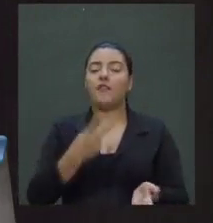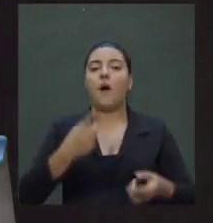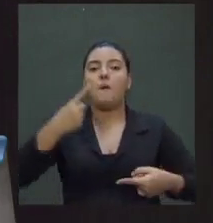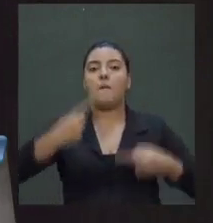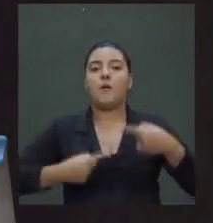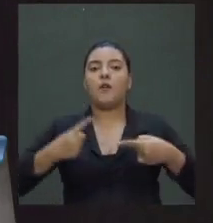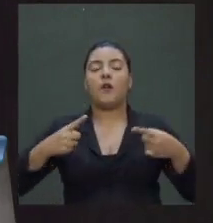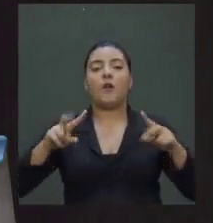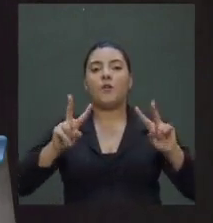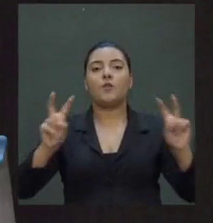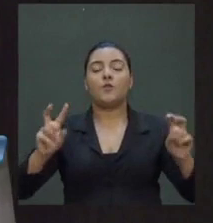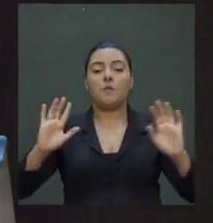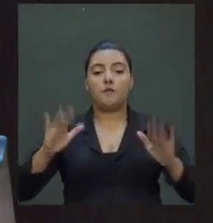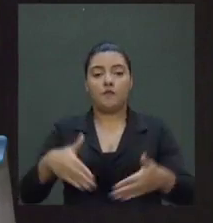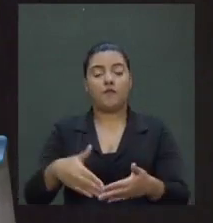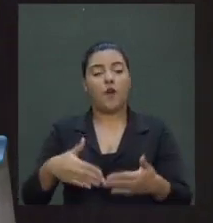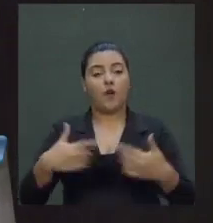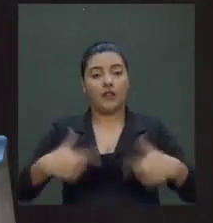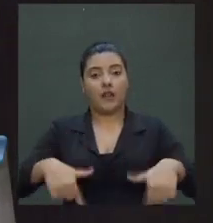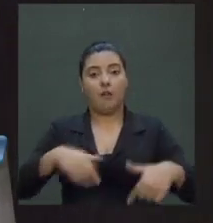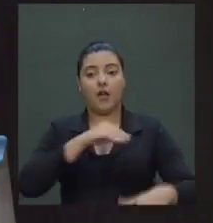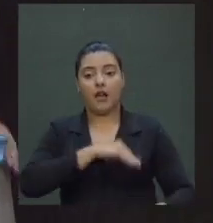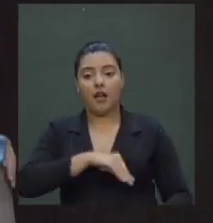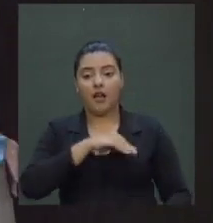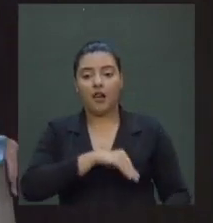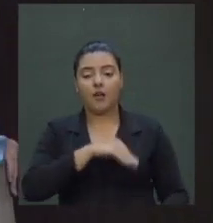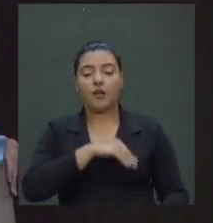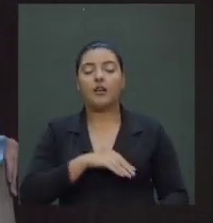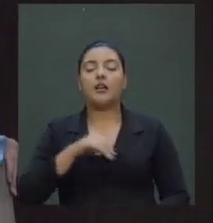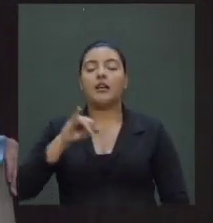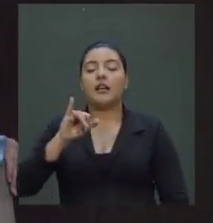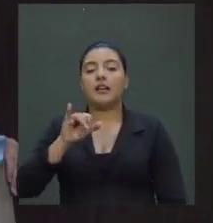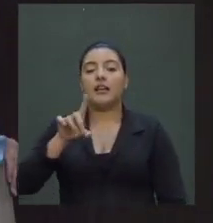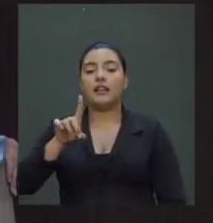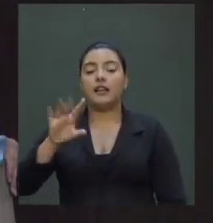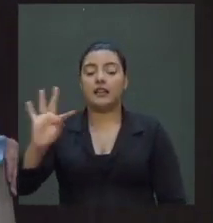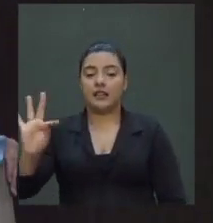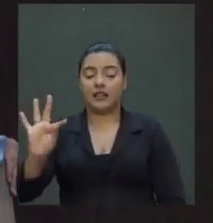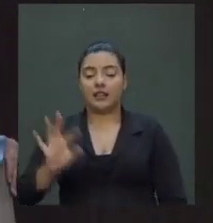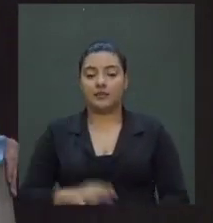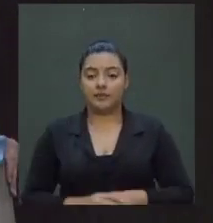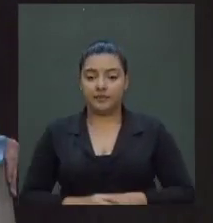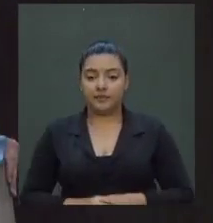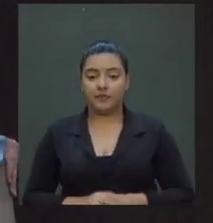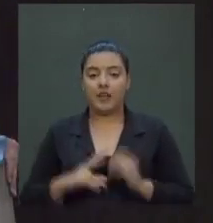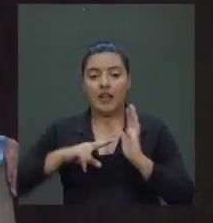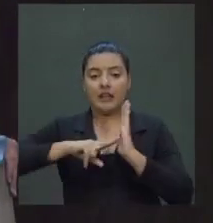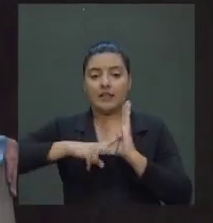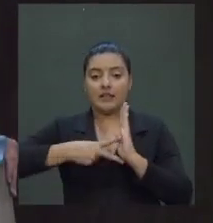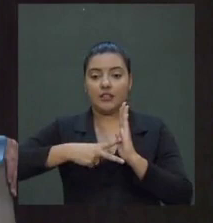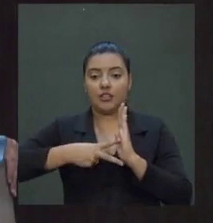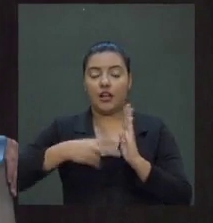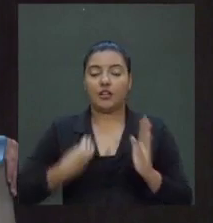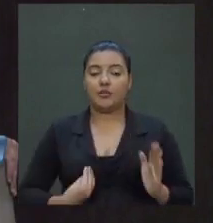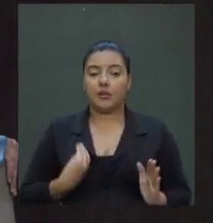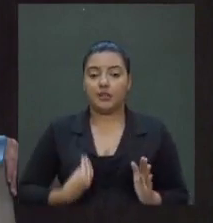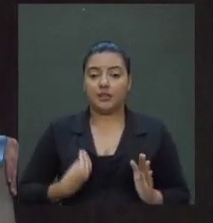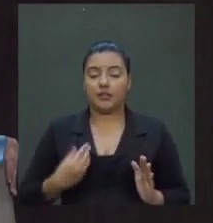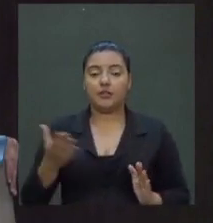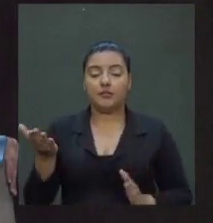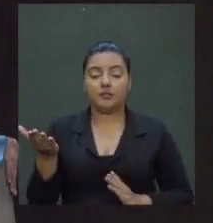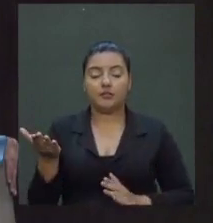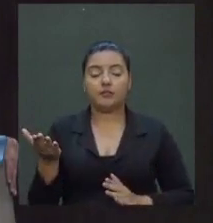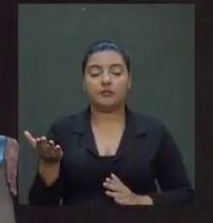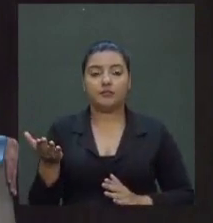emprego. Toda a luta que nós fazemos, por exemplo, em relação ao IDT, ao Cine-IDT, e aqui eu queria destacar a presença